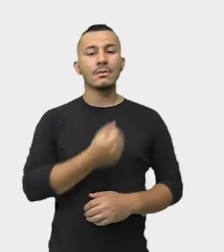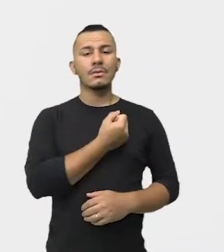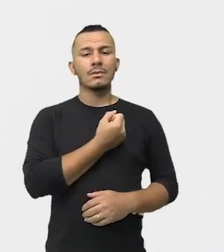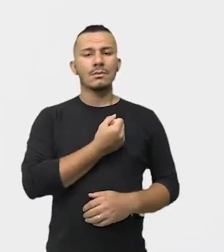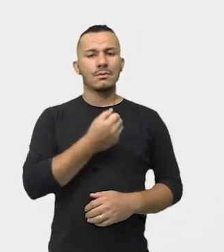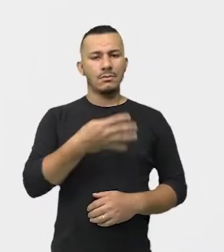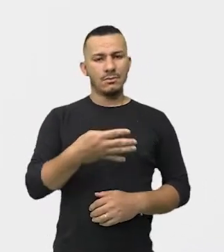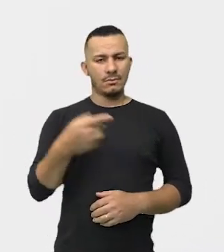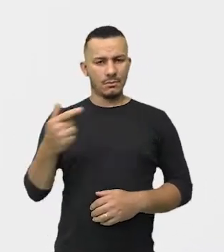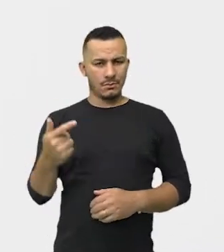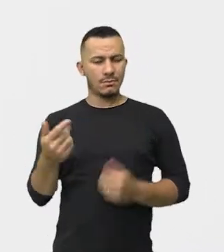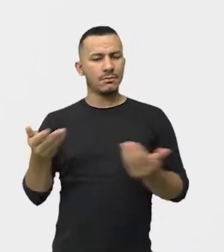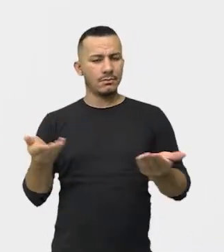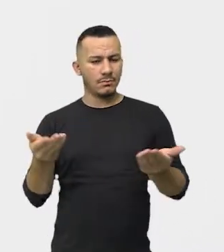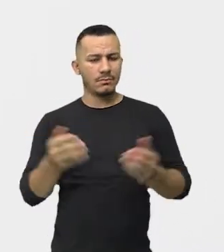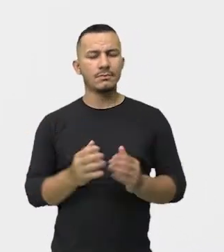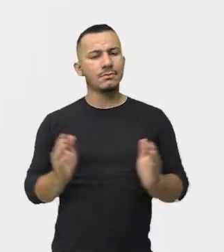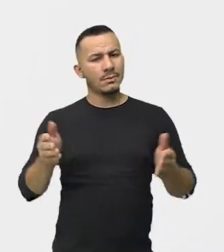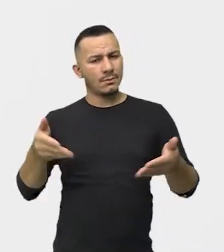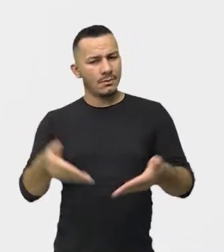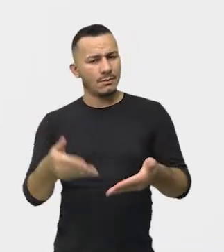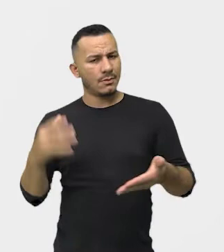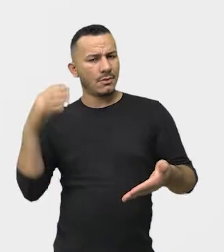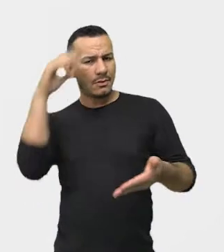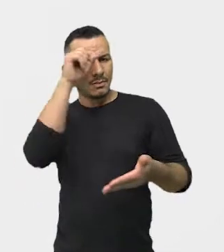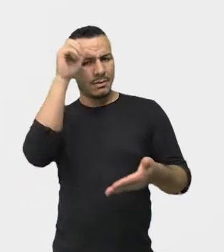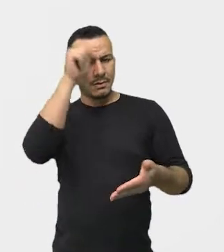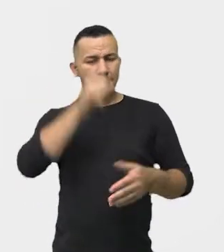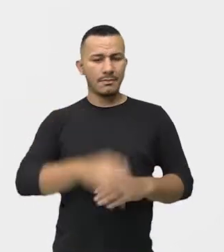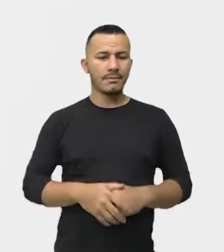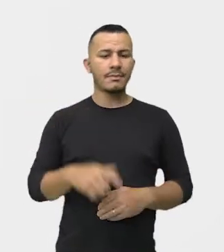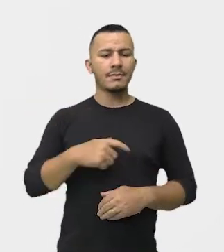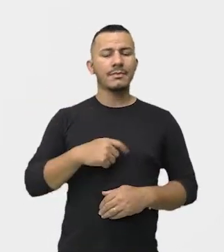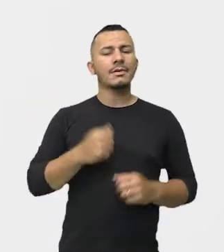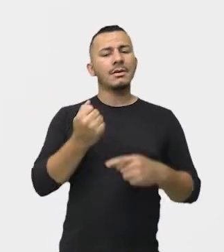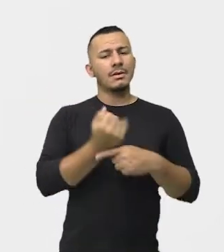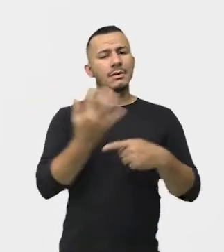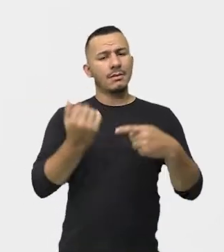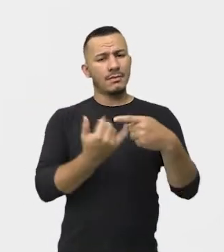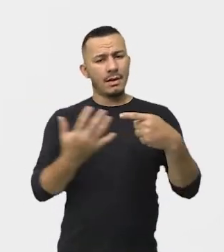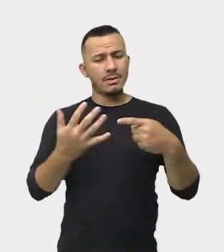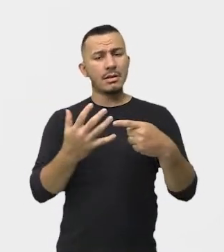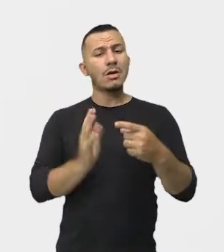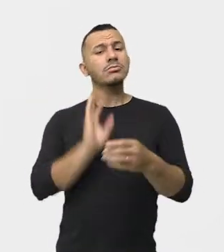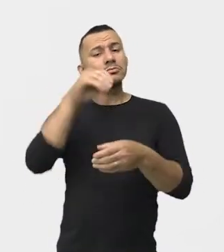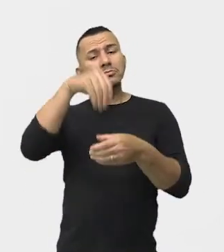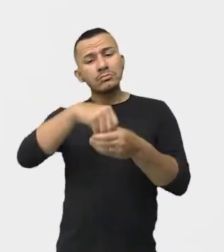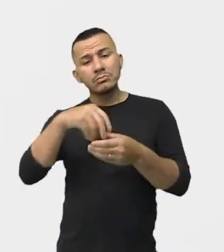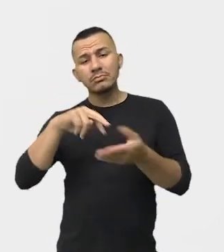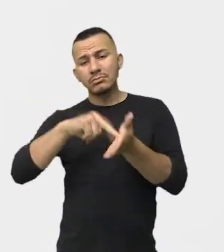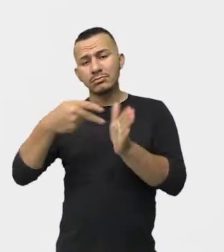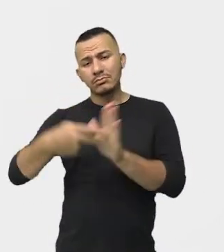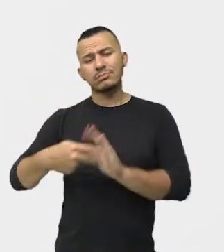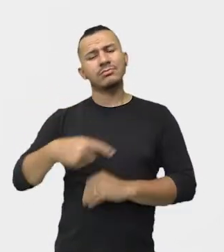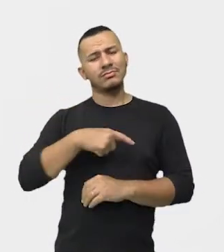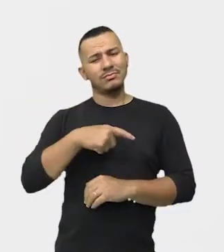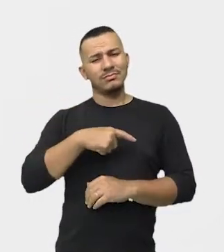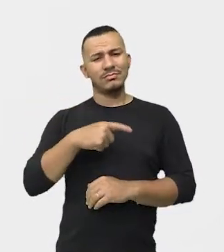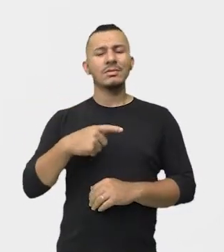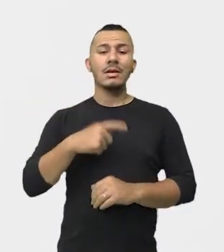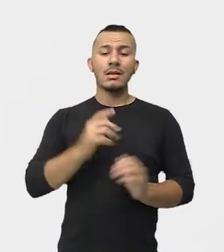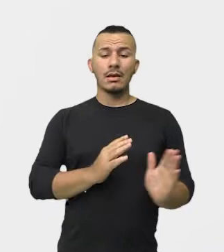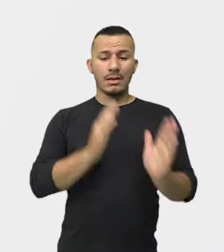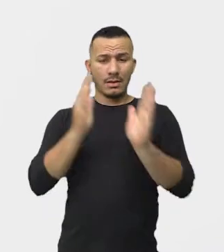número 42, objeto de conhecimento, fração e seus significados, como parte